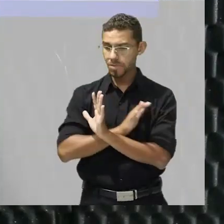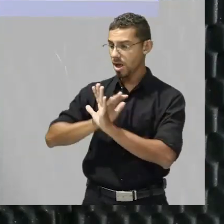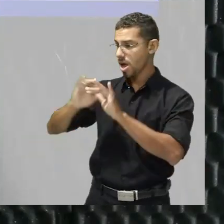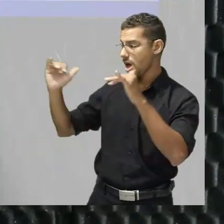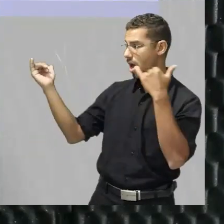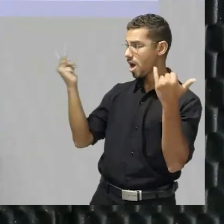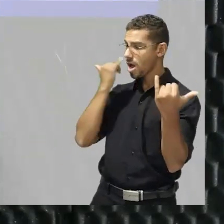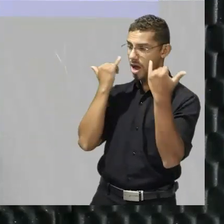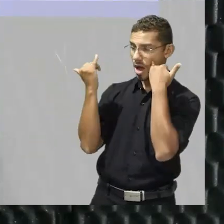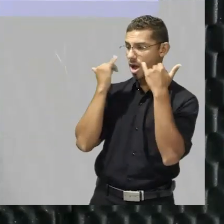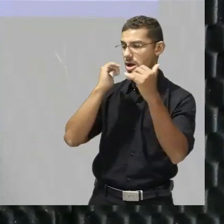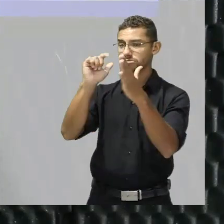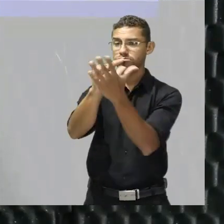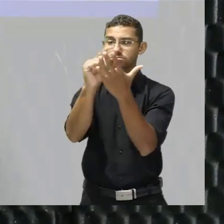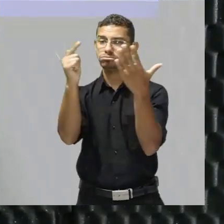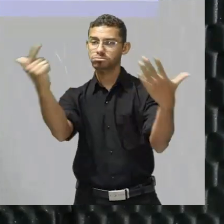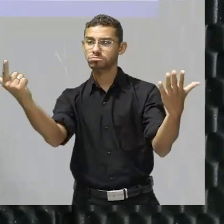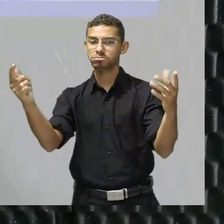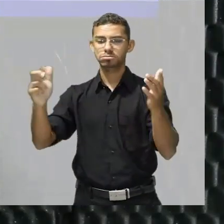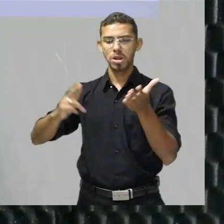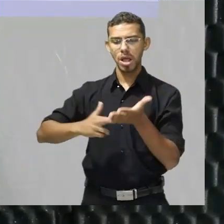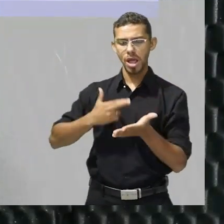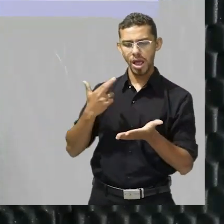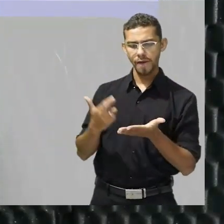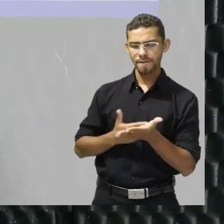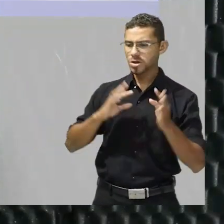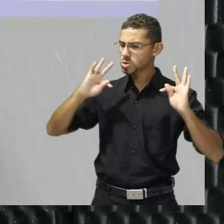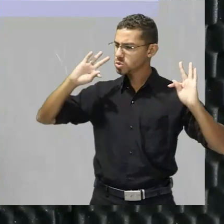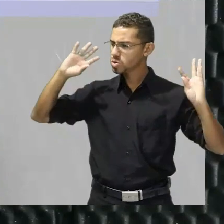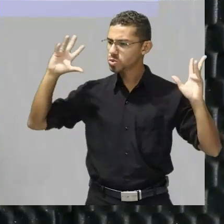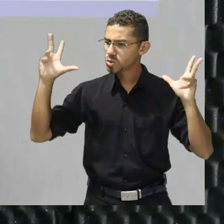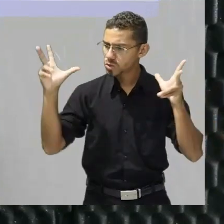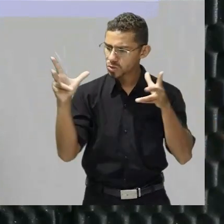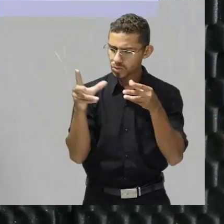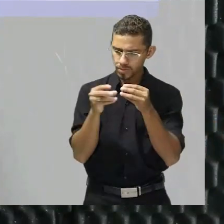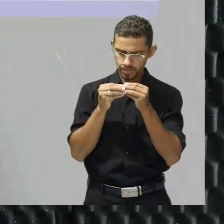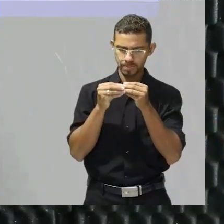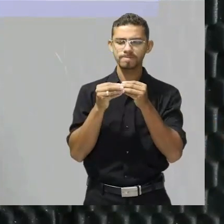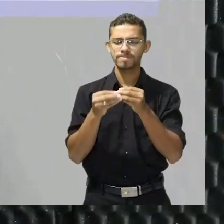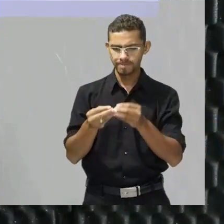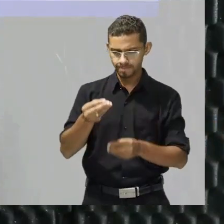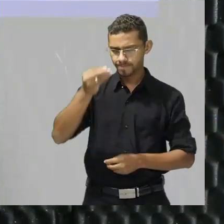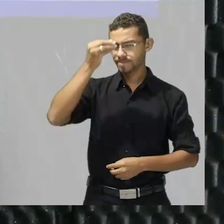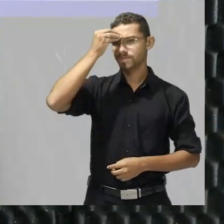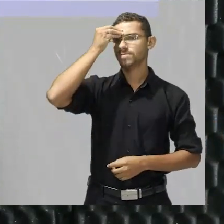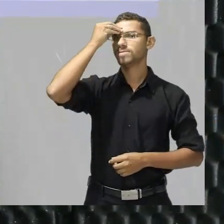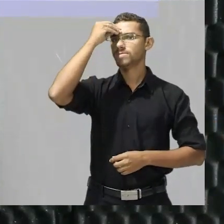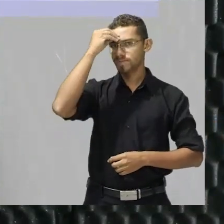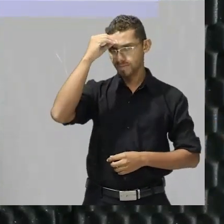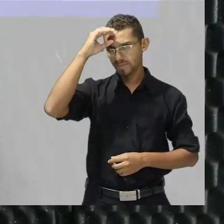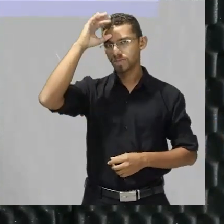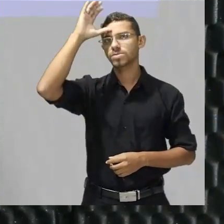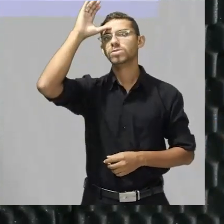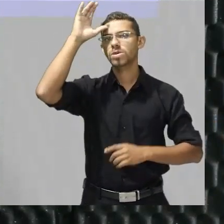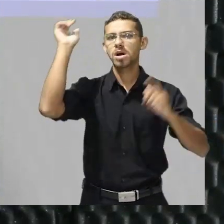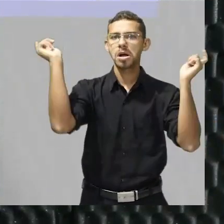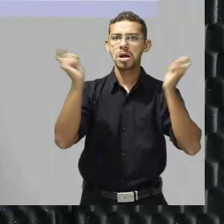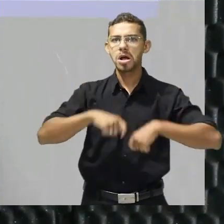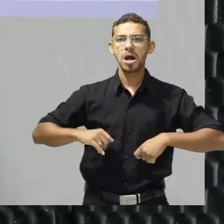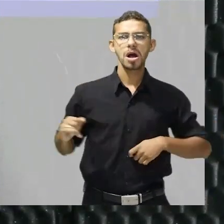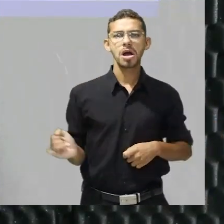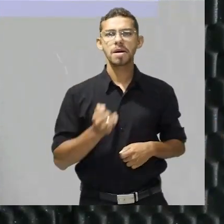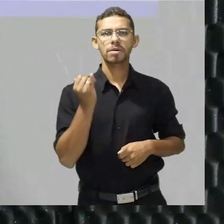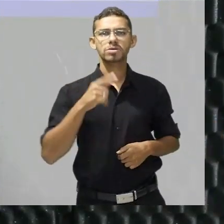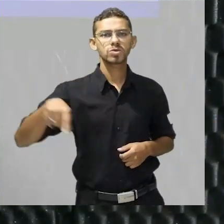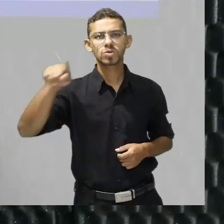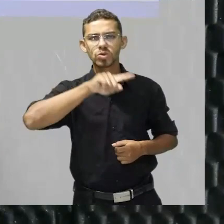tudo isso faz parte do Repertório sociocultural por isso é tão importante que vocês tivesse fiquem